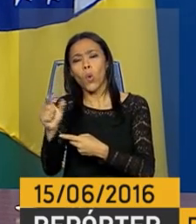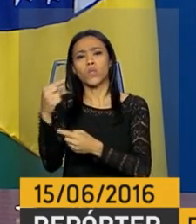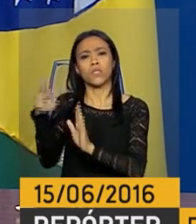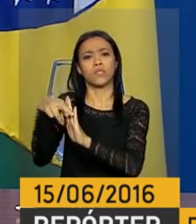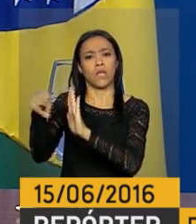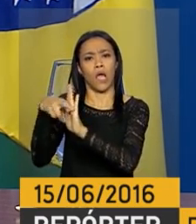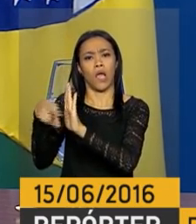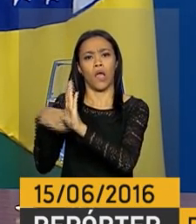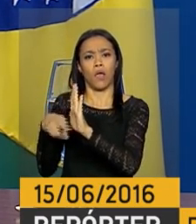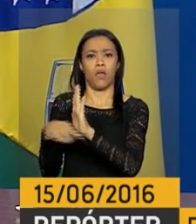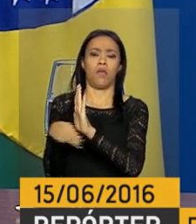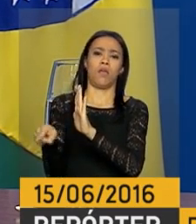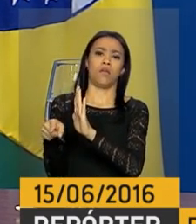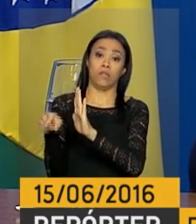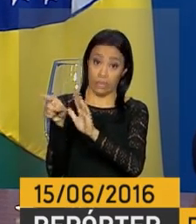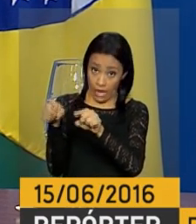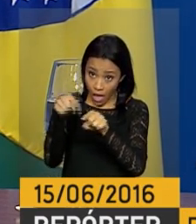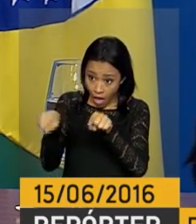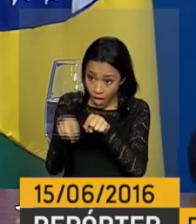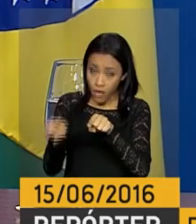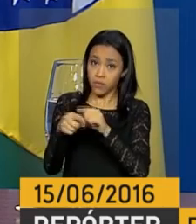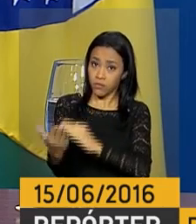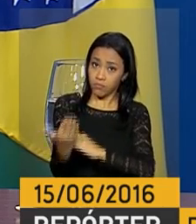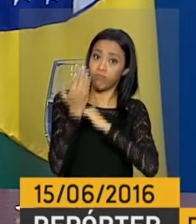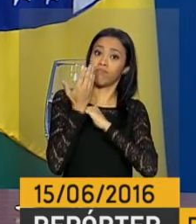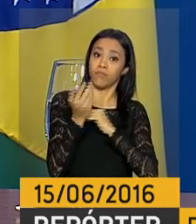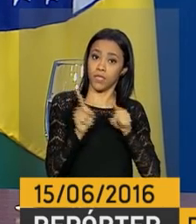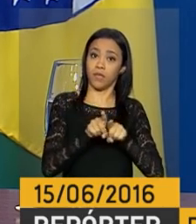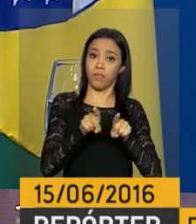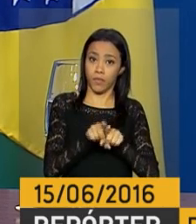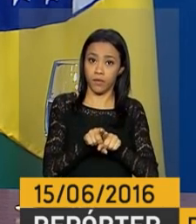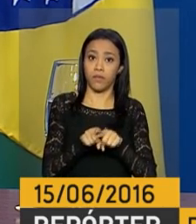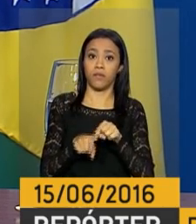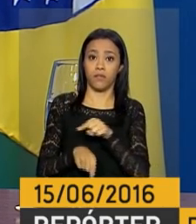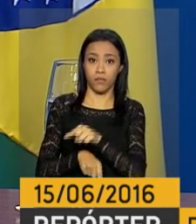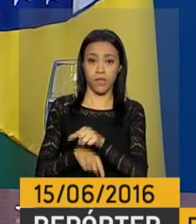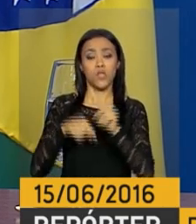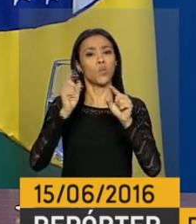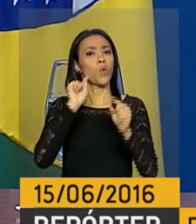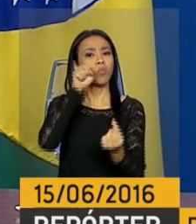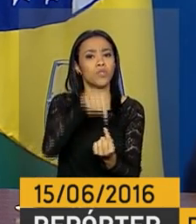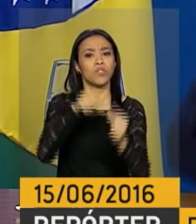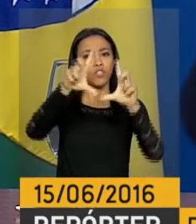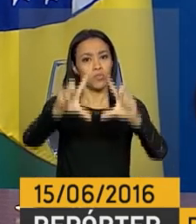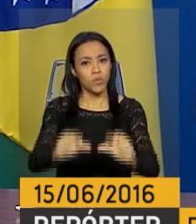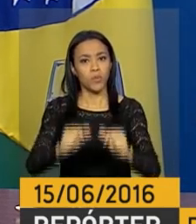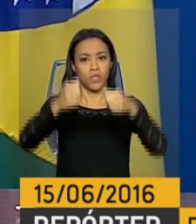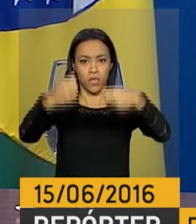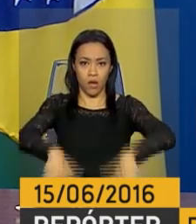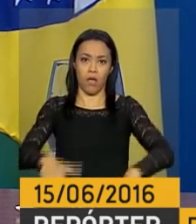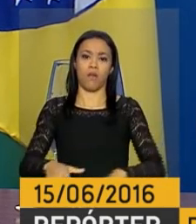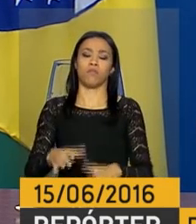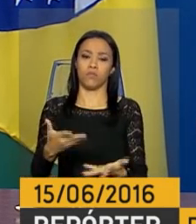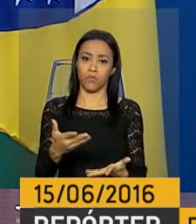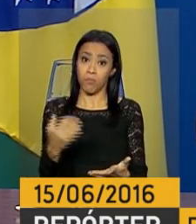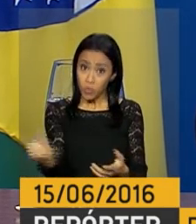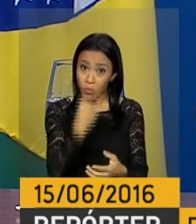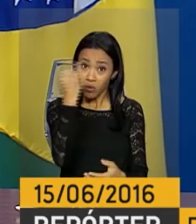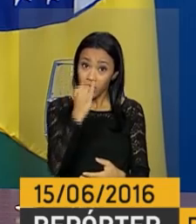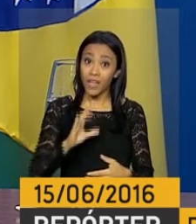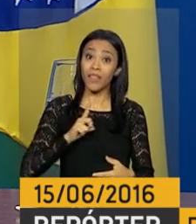possam ah também ah levar à diminuição de despesas, mas o importante é ter o